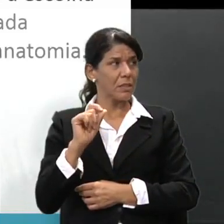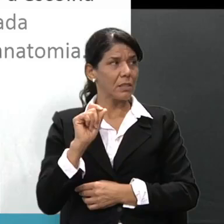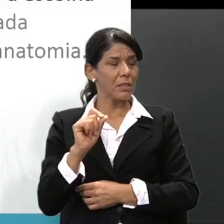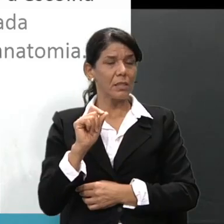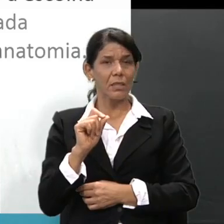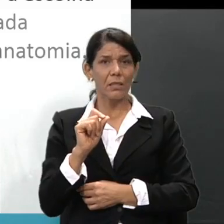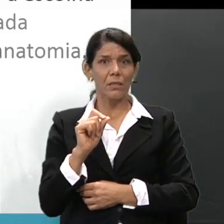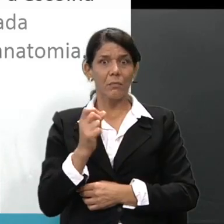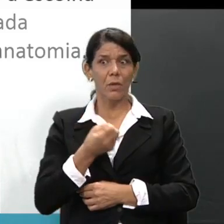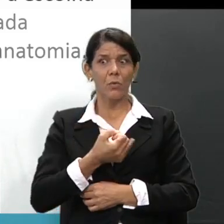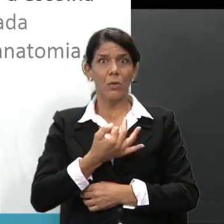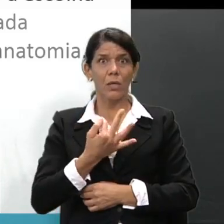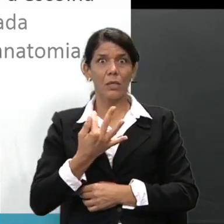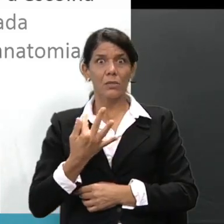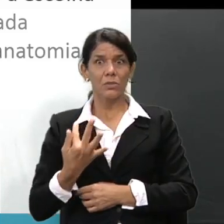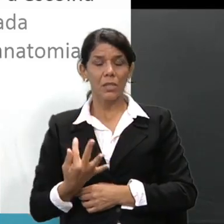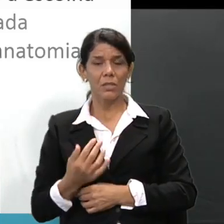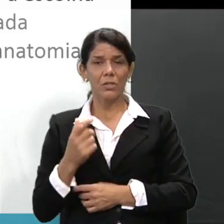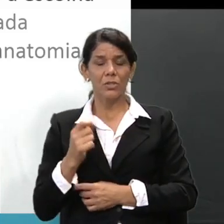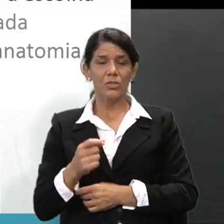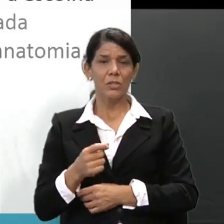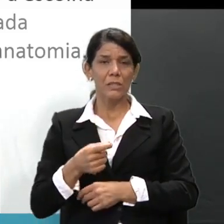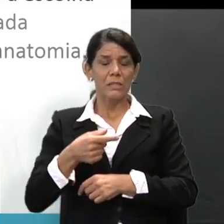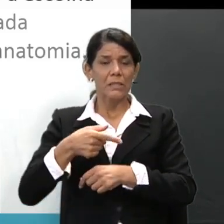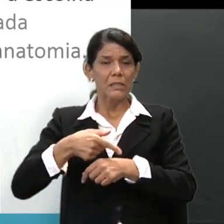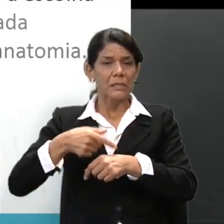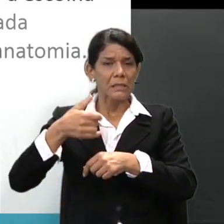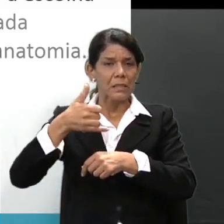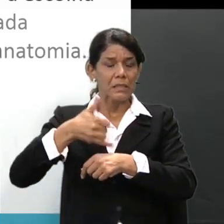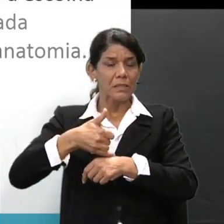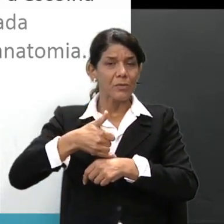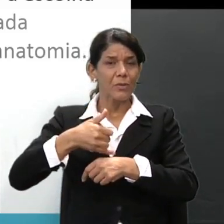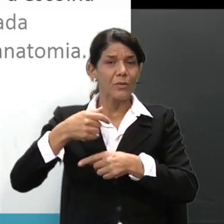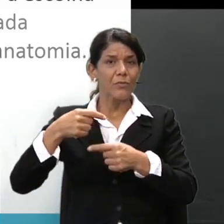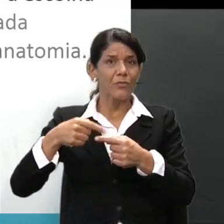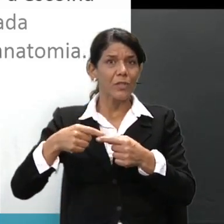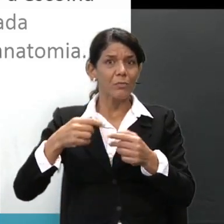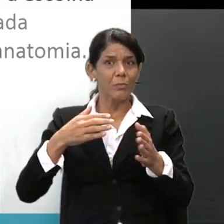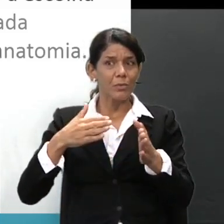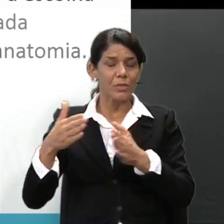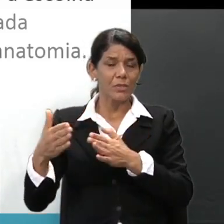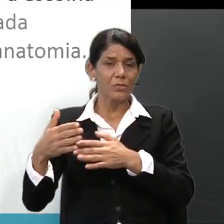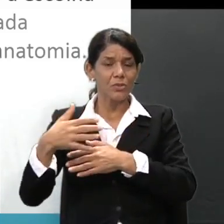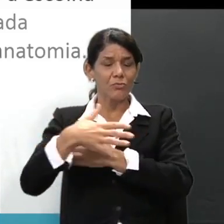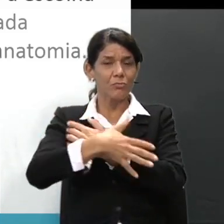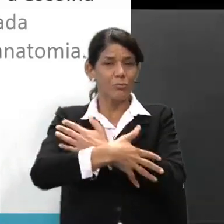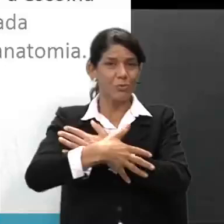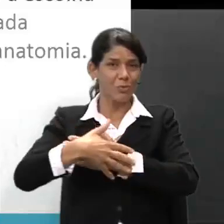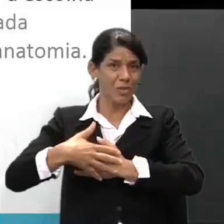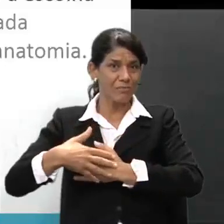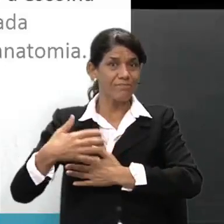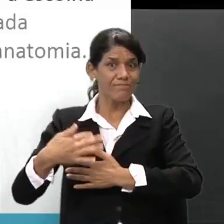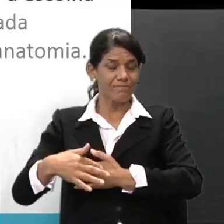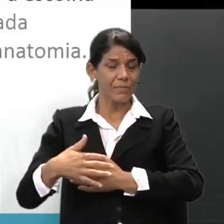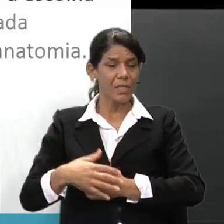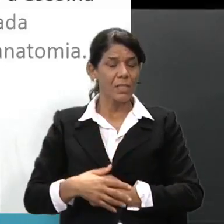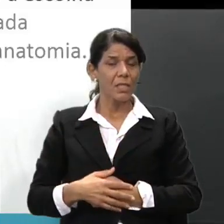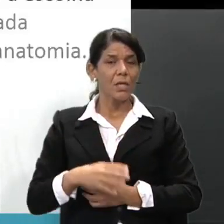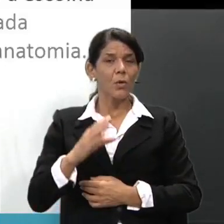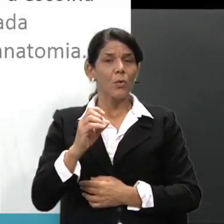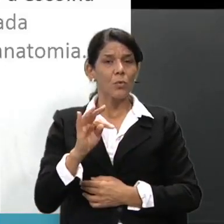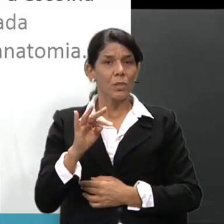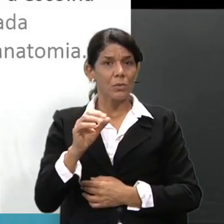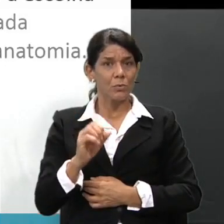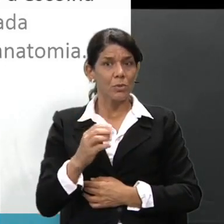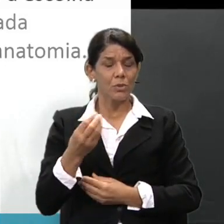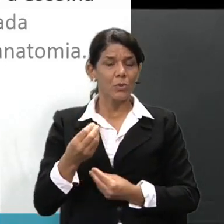uma quantidade de cicatrização provocada pelo processo de lesão muscular, contratura